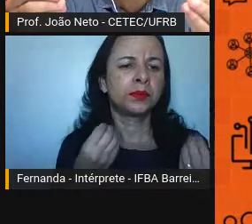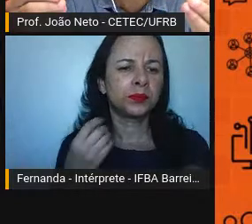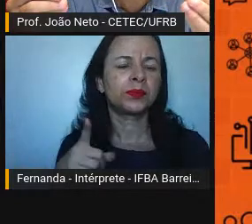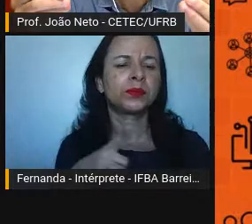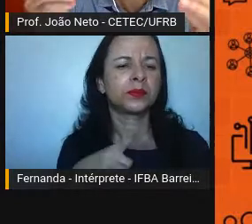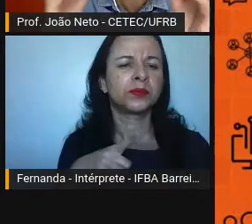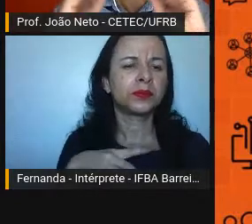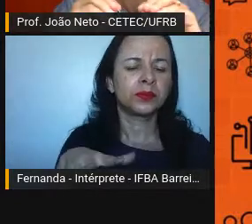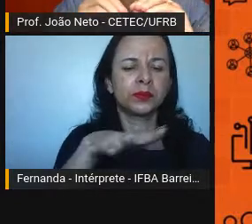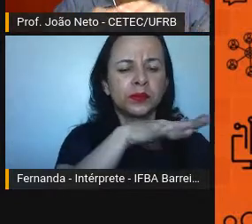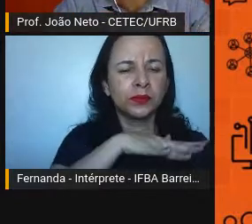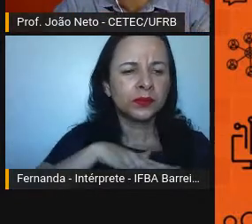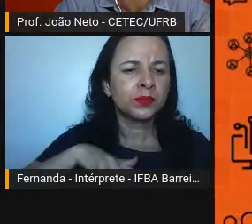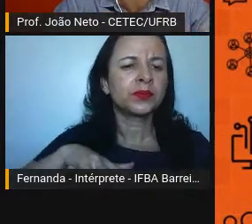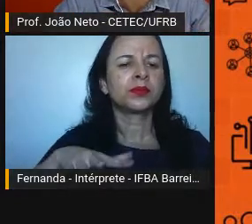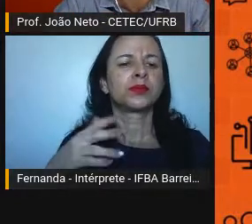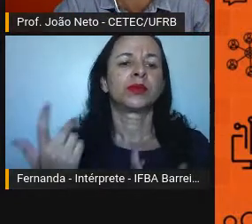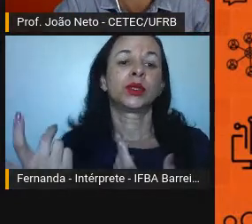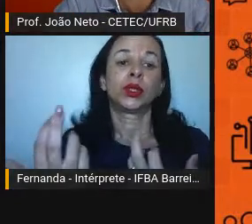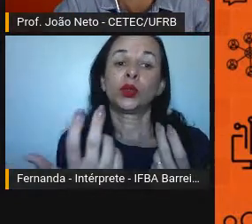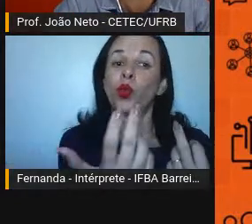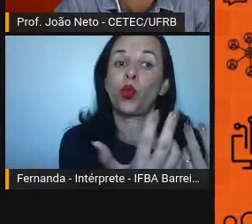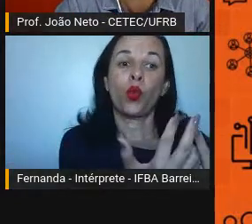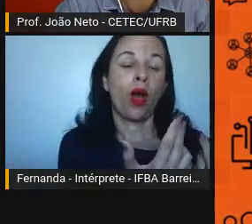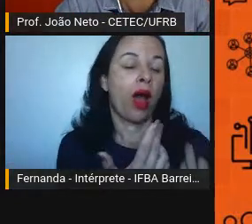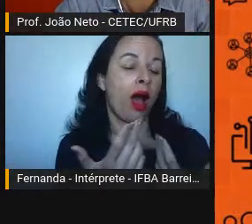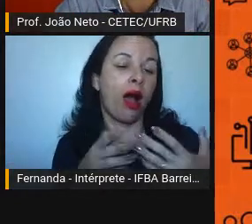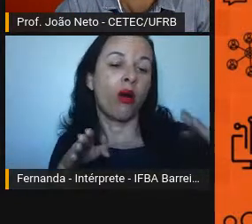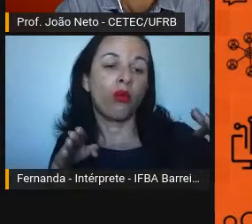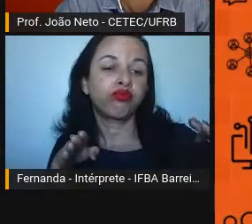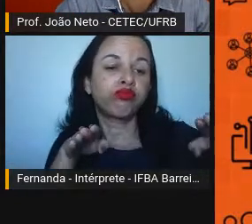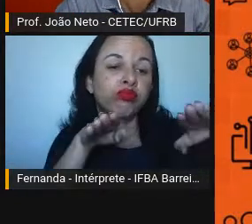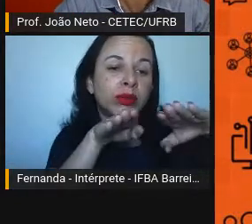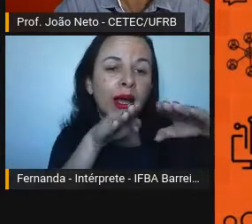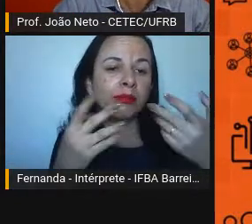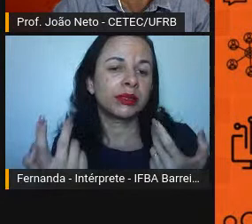generalizar a a questão da deficiência